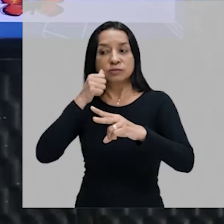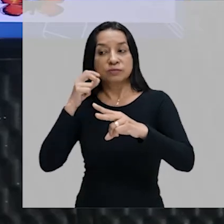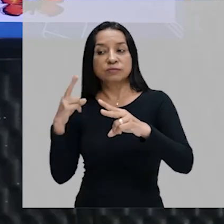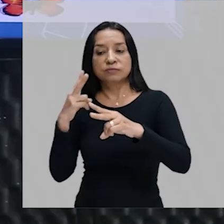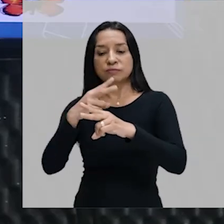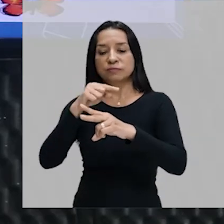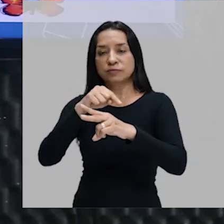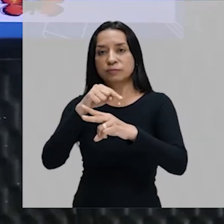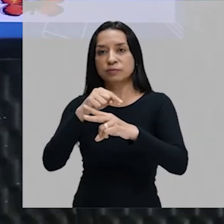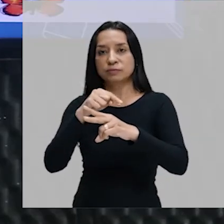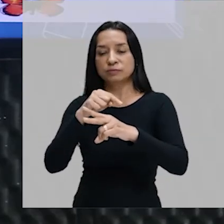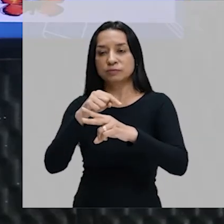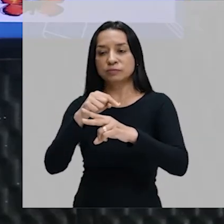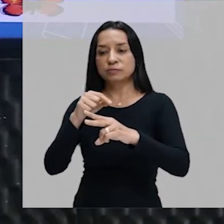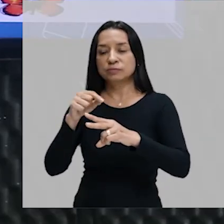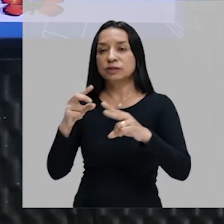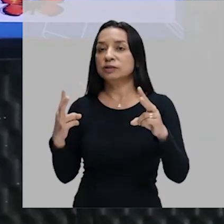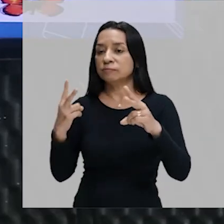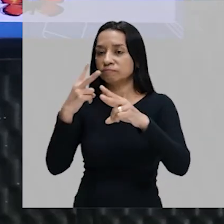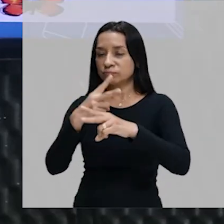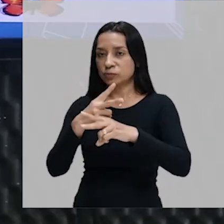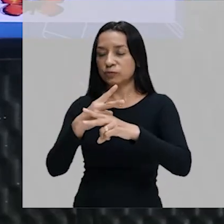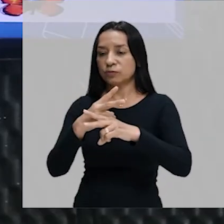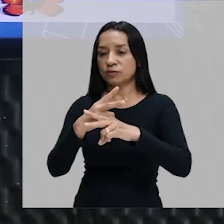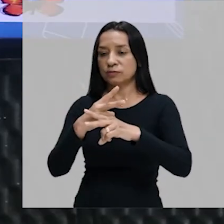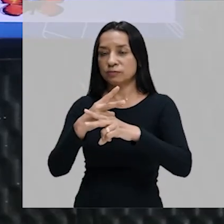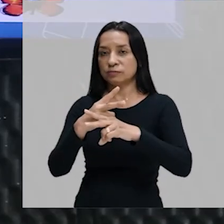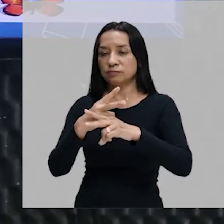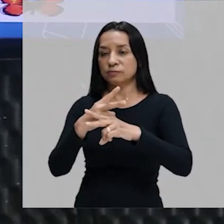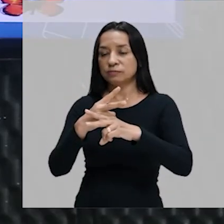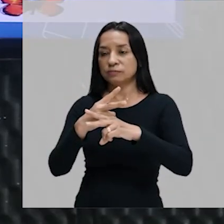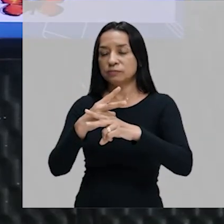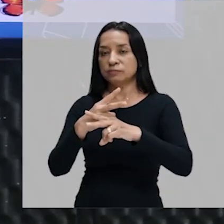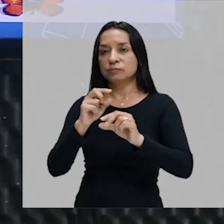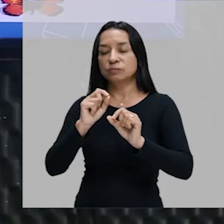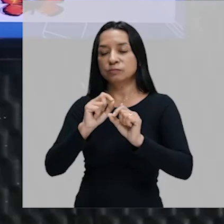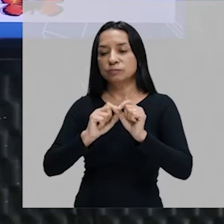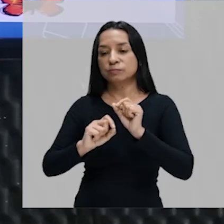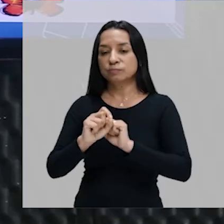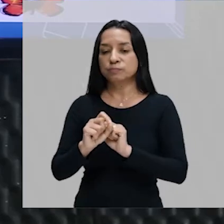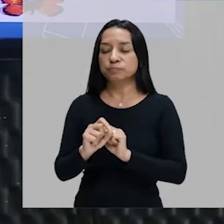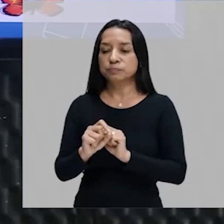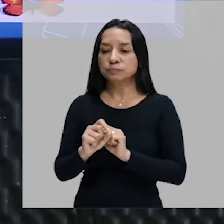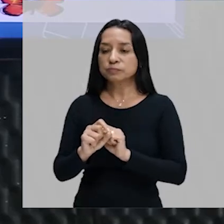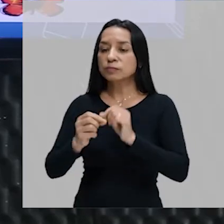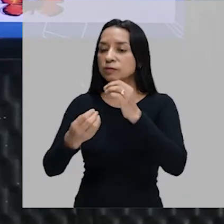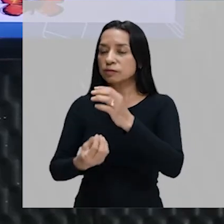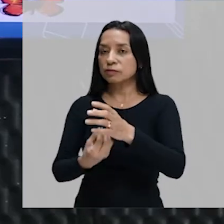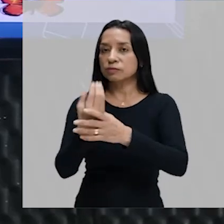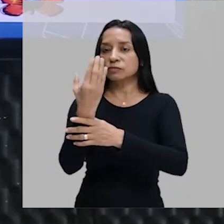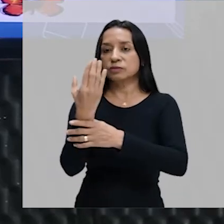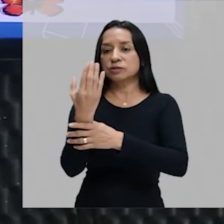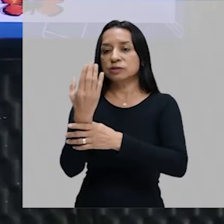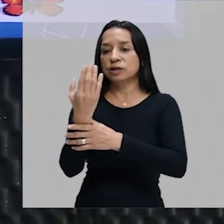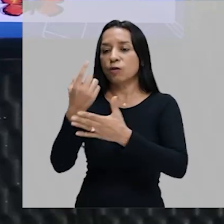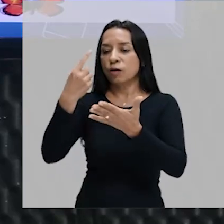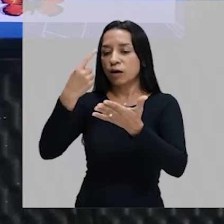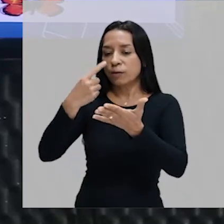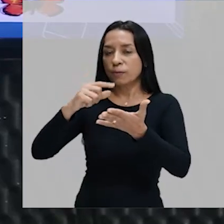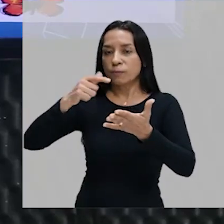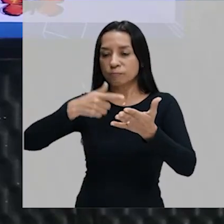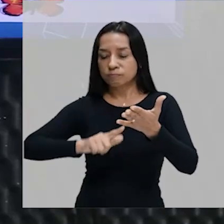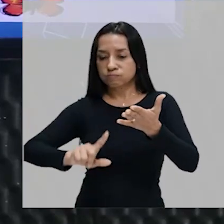tá? Então, essa troca de pedaços entre os cromossomos masculinos e femininos vai originar uma recombinação,